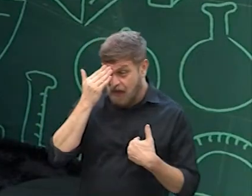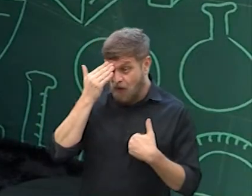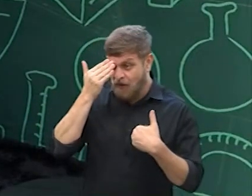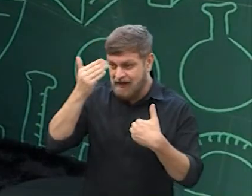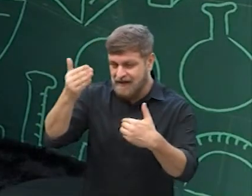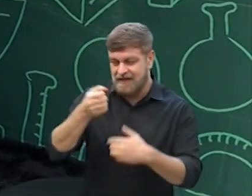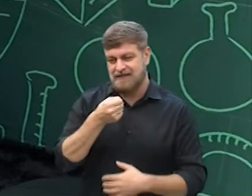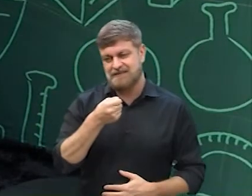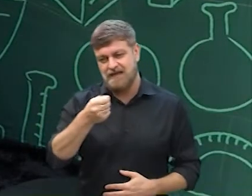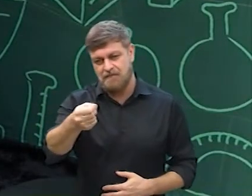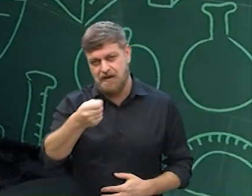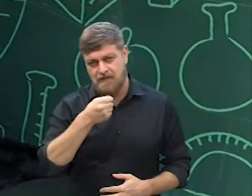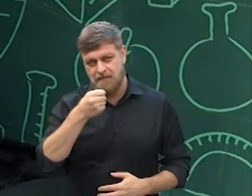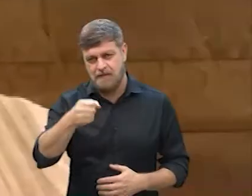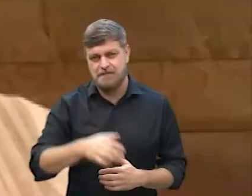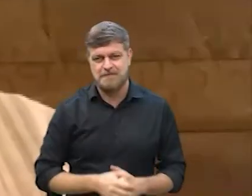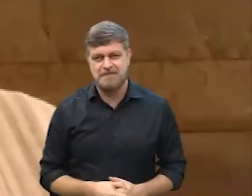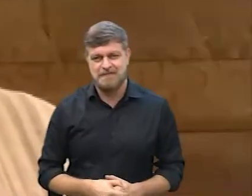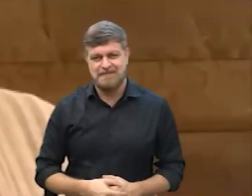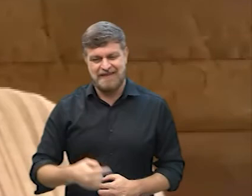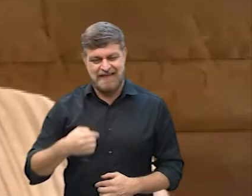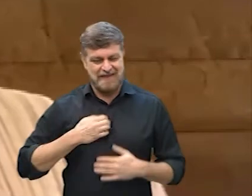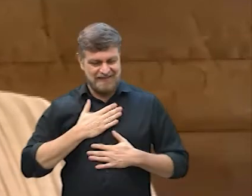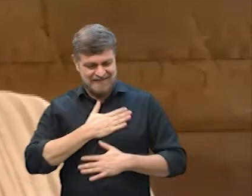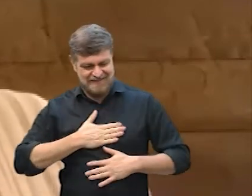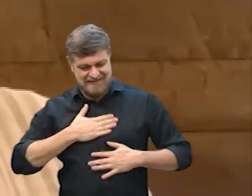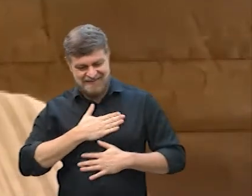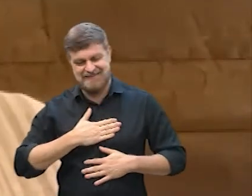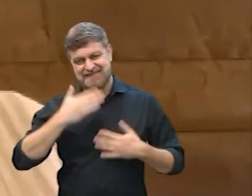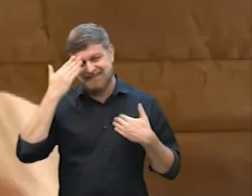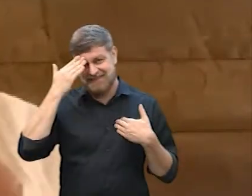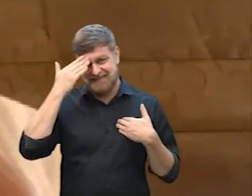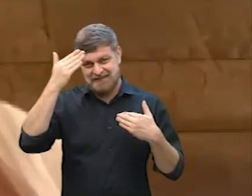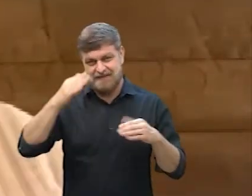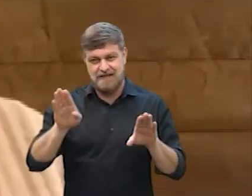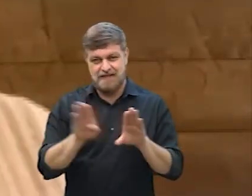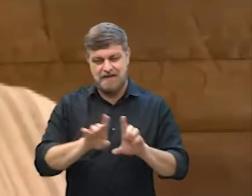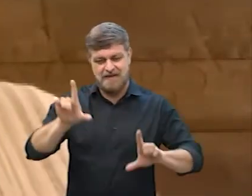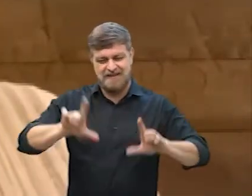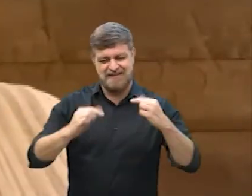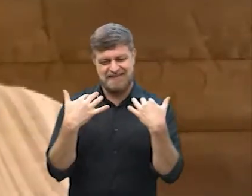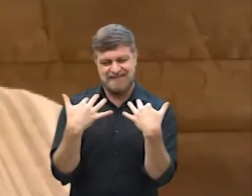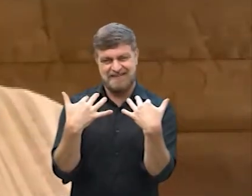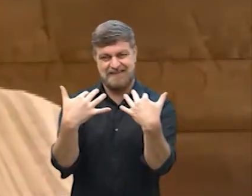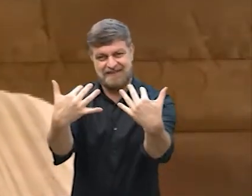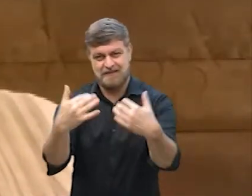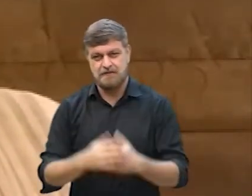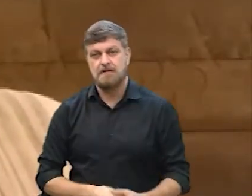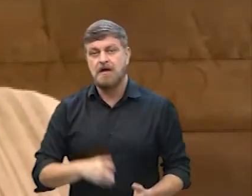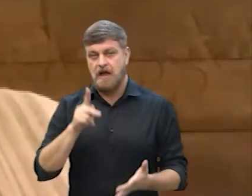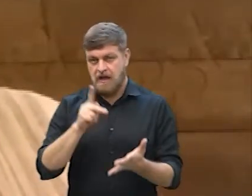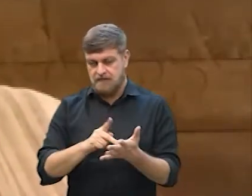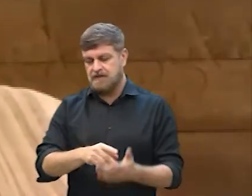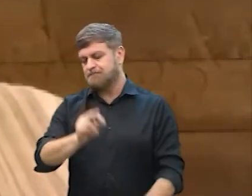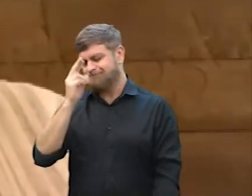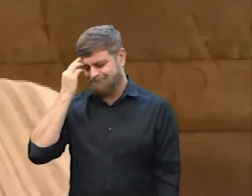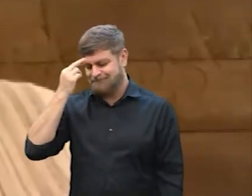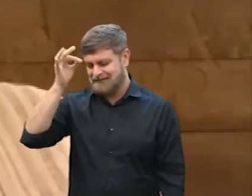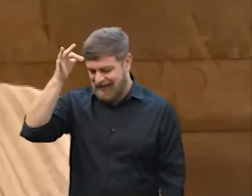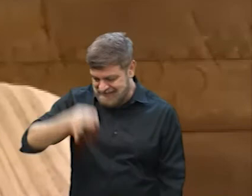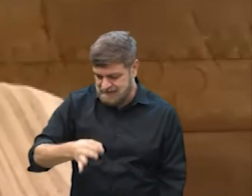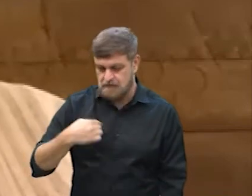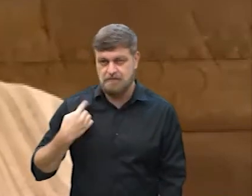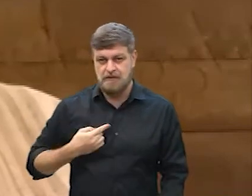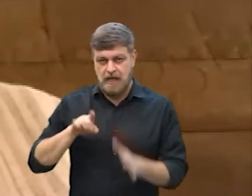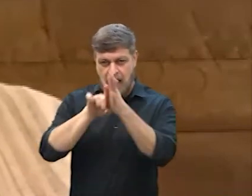com a gente. Muito obrigada, André, obrigada aos seus ouvintes, e, de fato, você tem toda a razão.